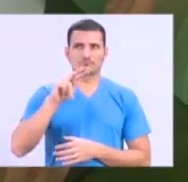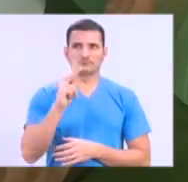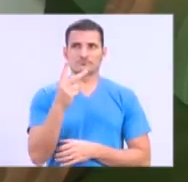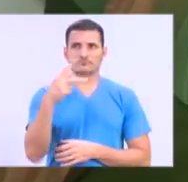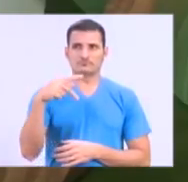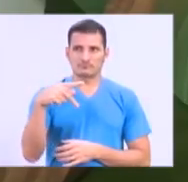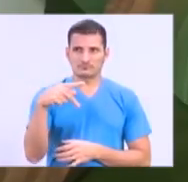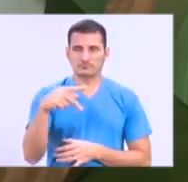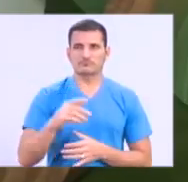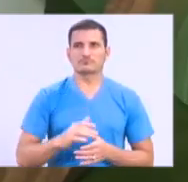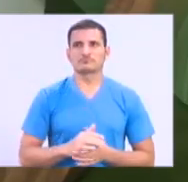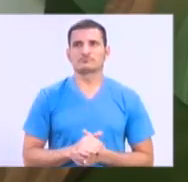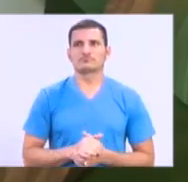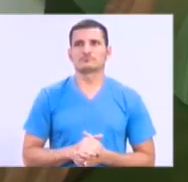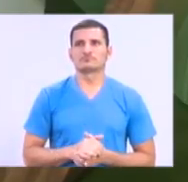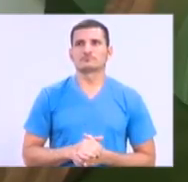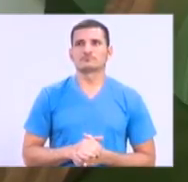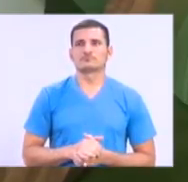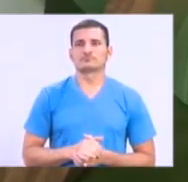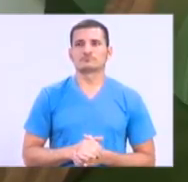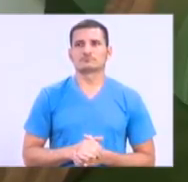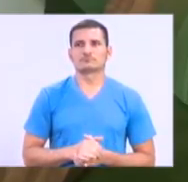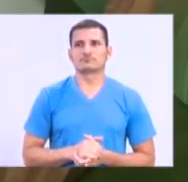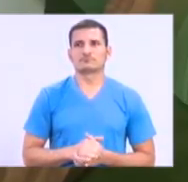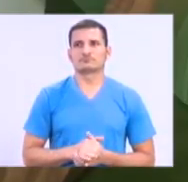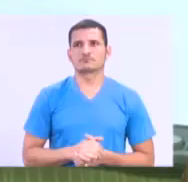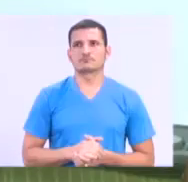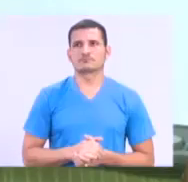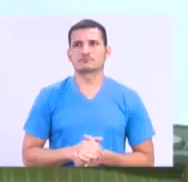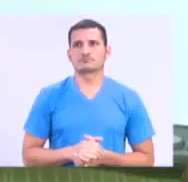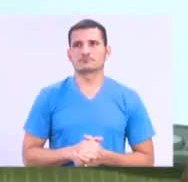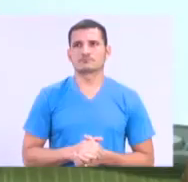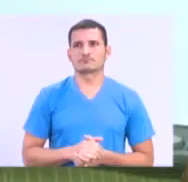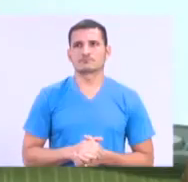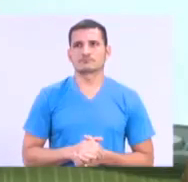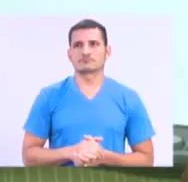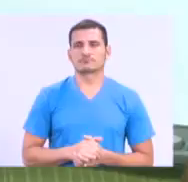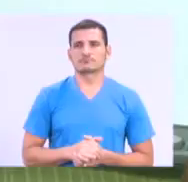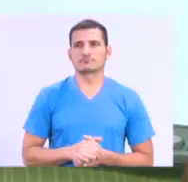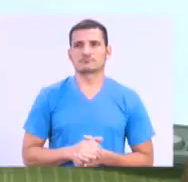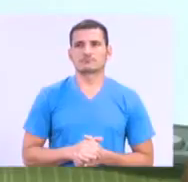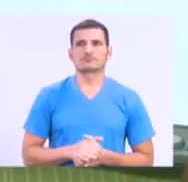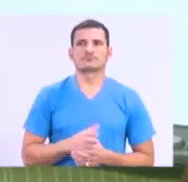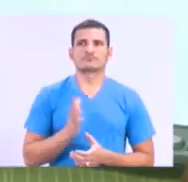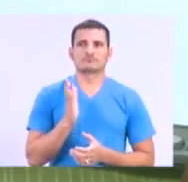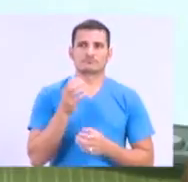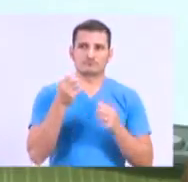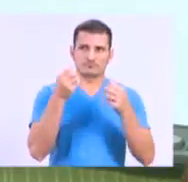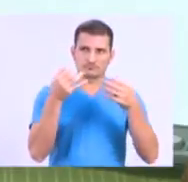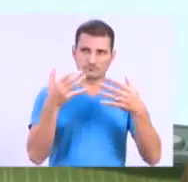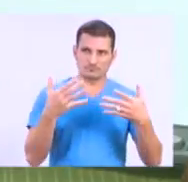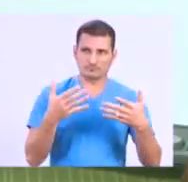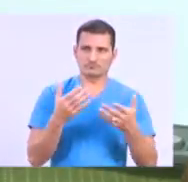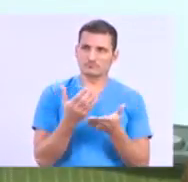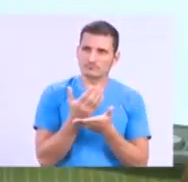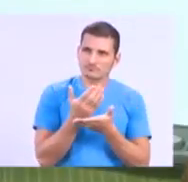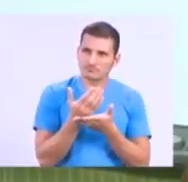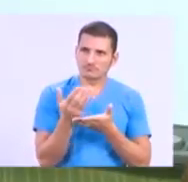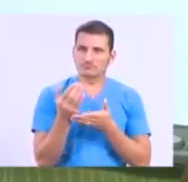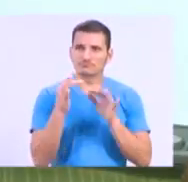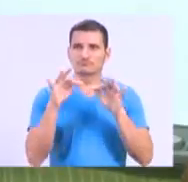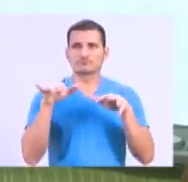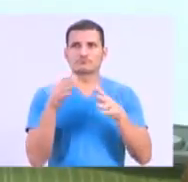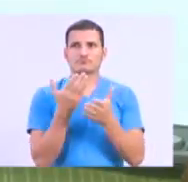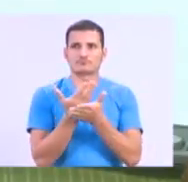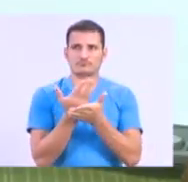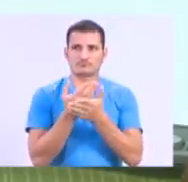Bom, basicamente, para a gente responder essa questão de número 6, foi algo que eu falei no final já da